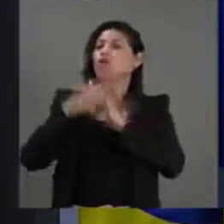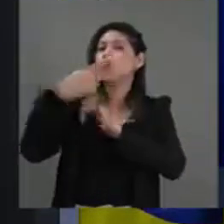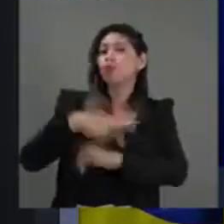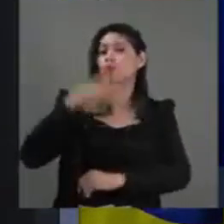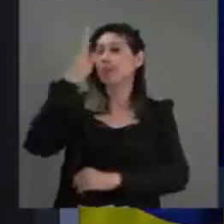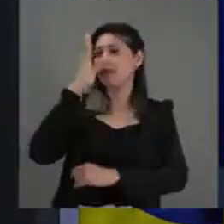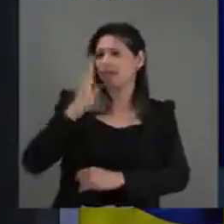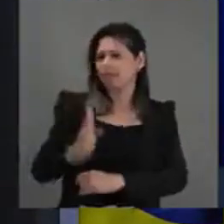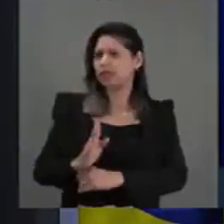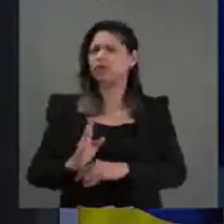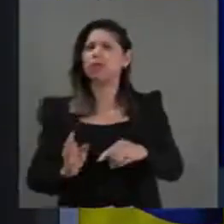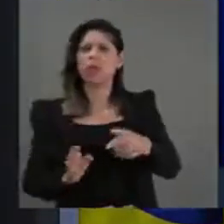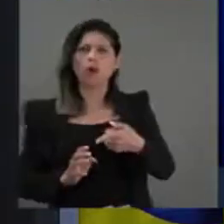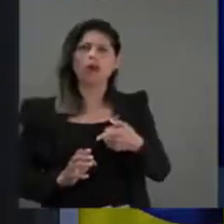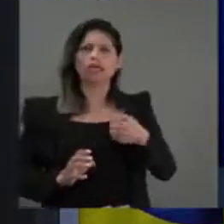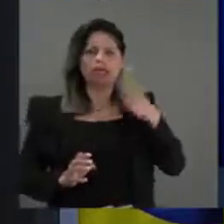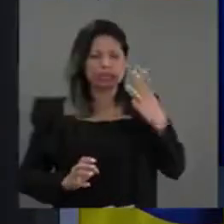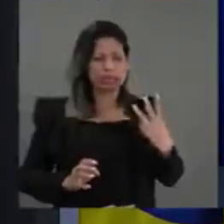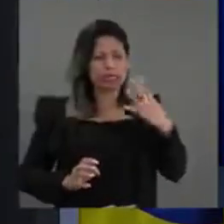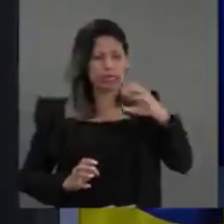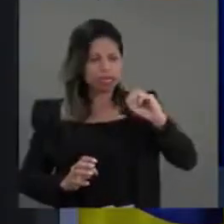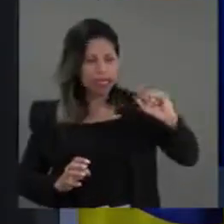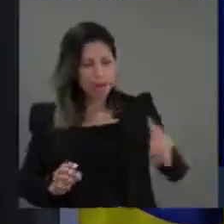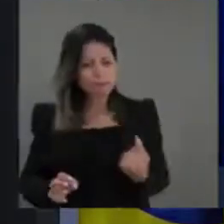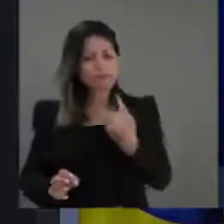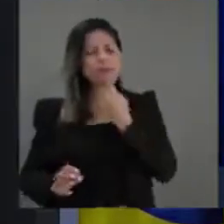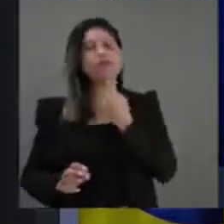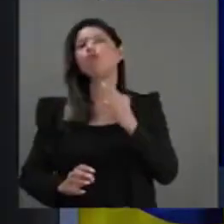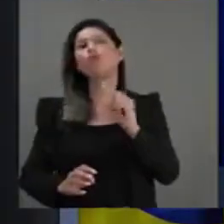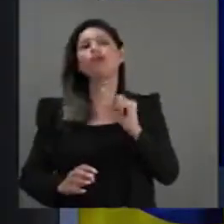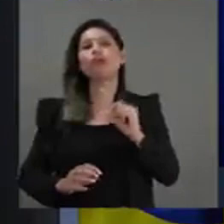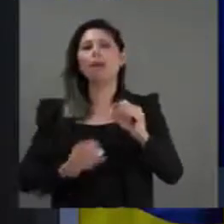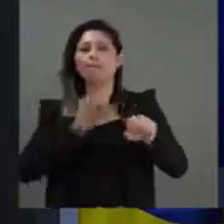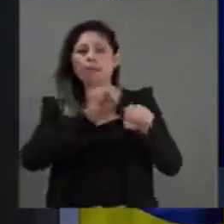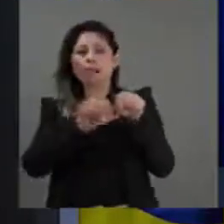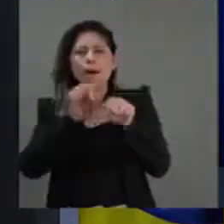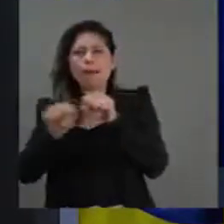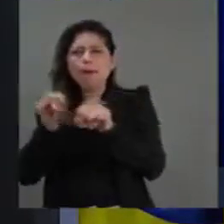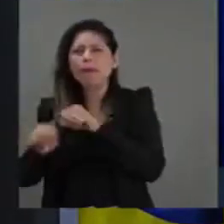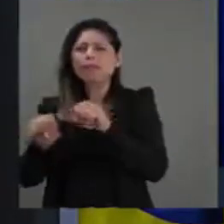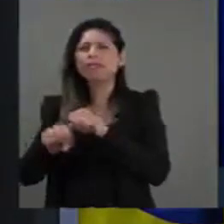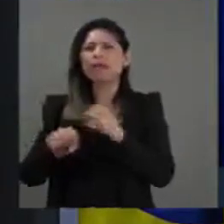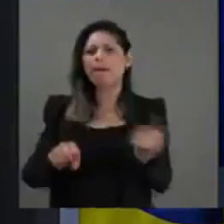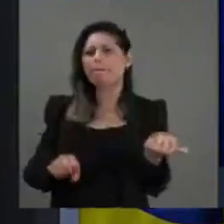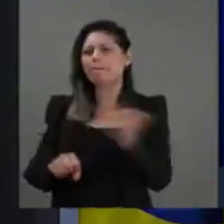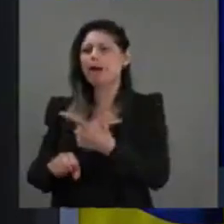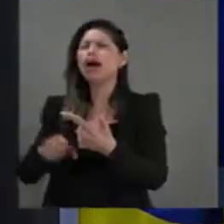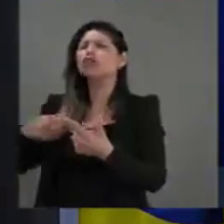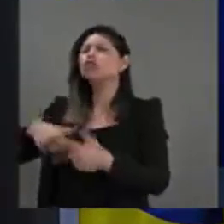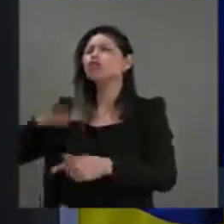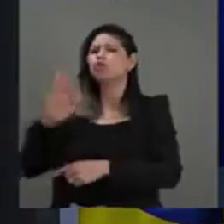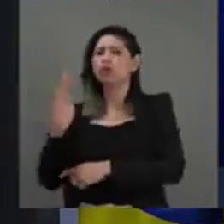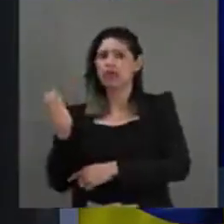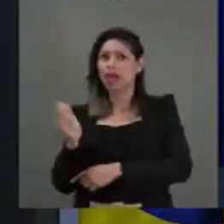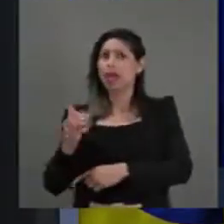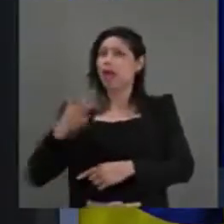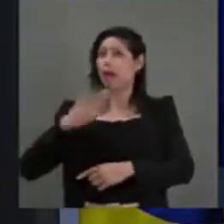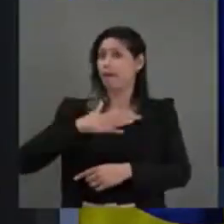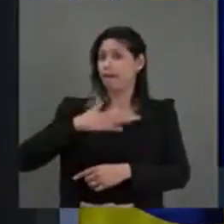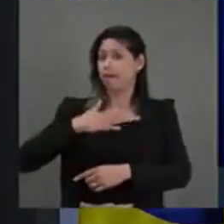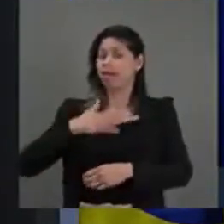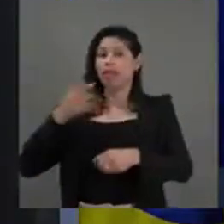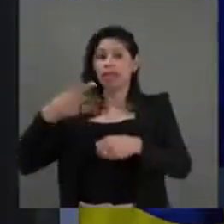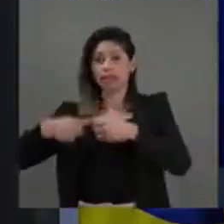mil habitantes, segundo o Fórum Brasileiro de Segurança. E nossa capital, Fortaleza, onde eu nasci, figura